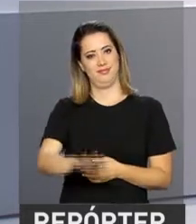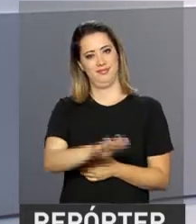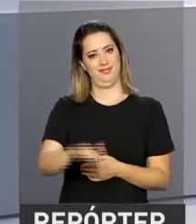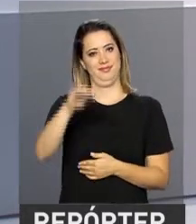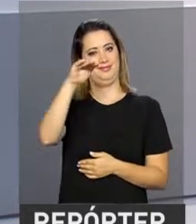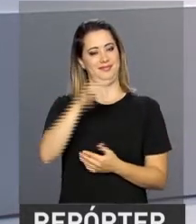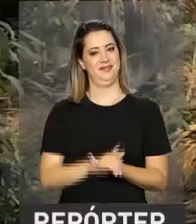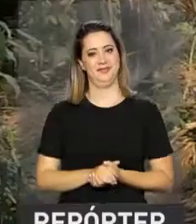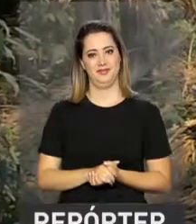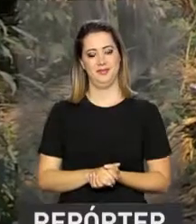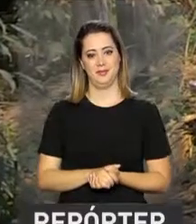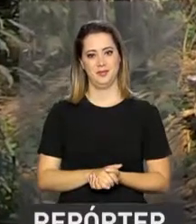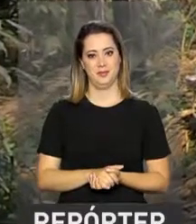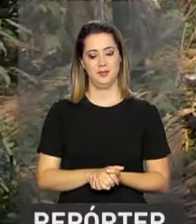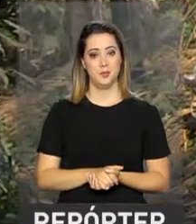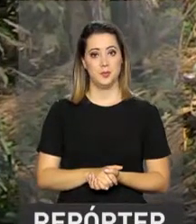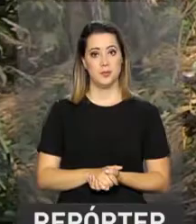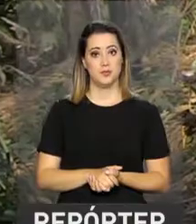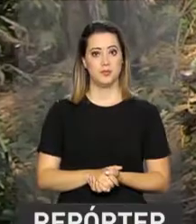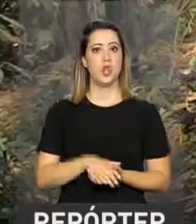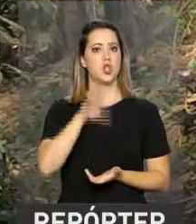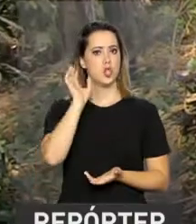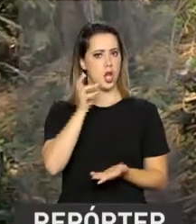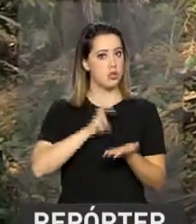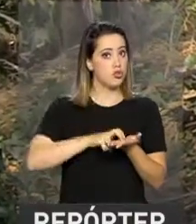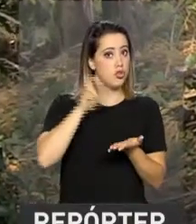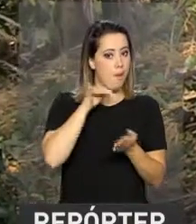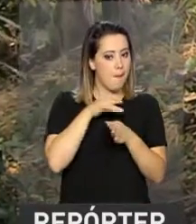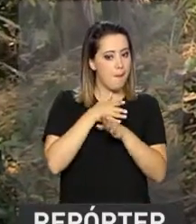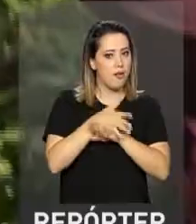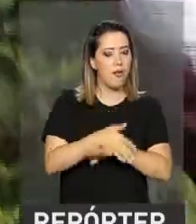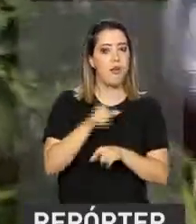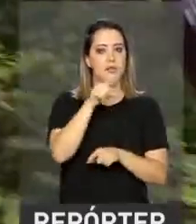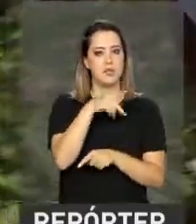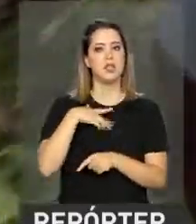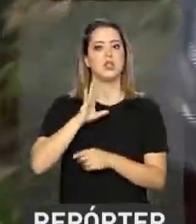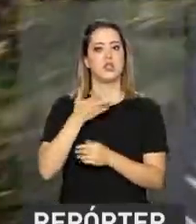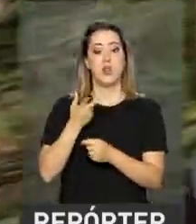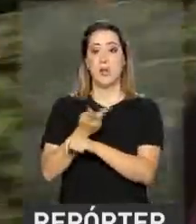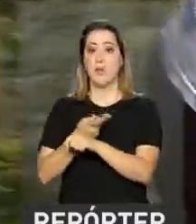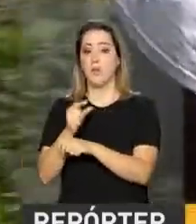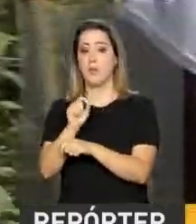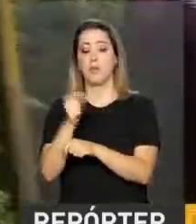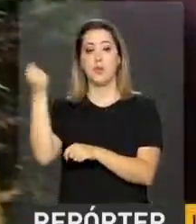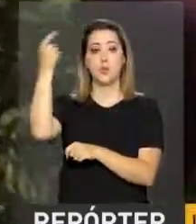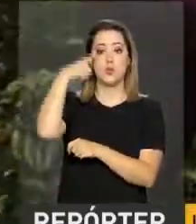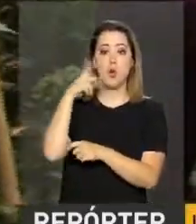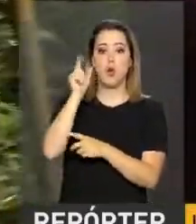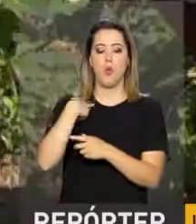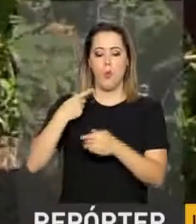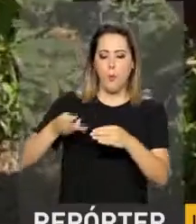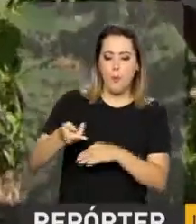brasileiros mal amanhece o dia e dona ana maria já está embaixo do sol quente com as